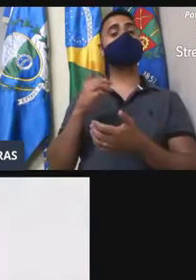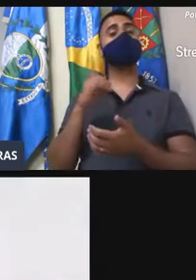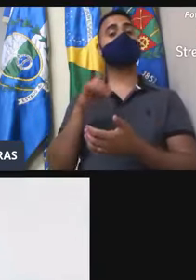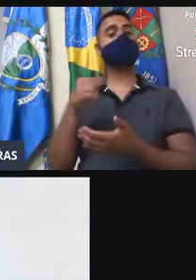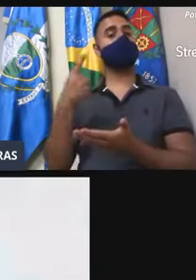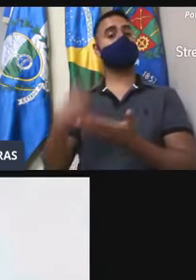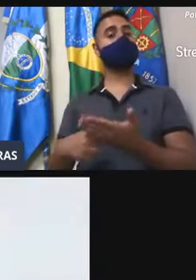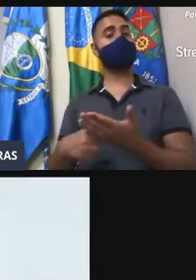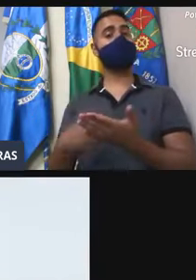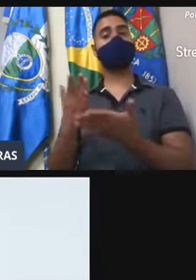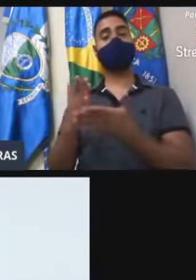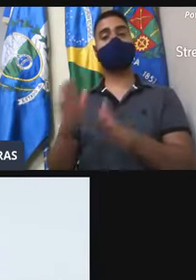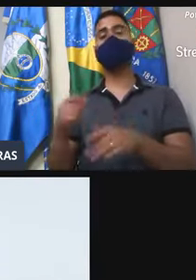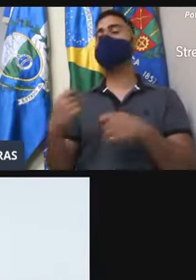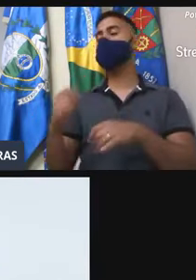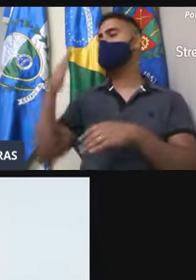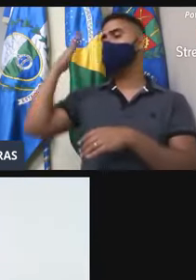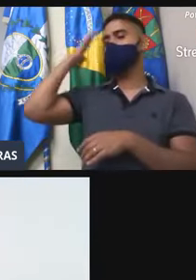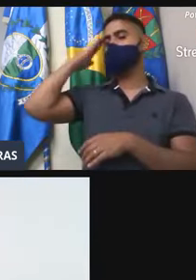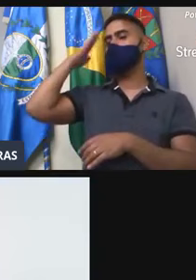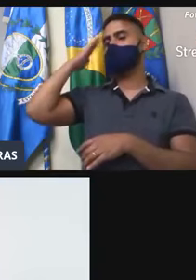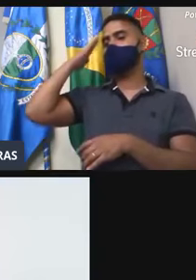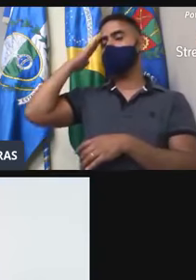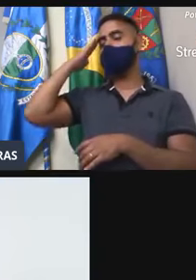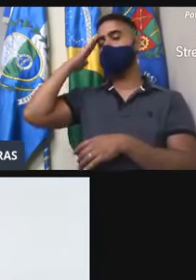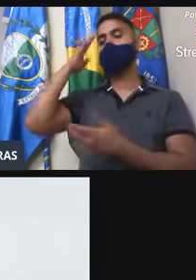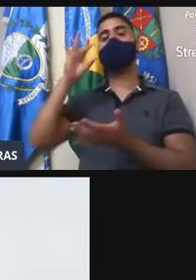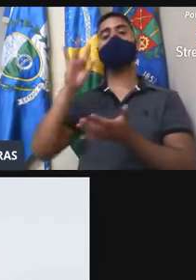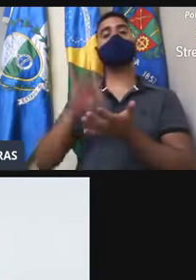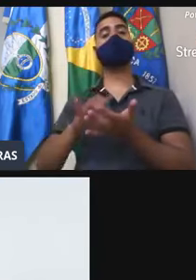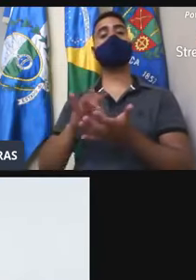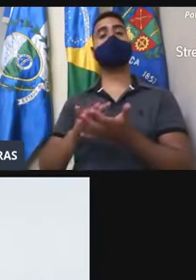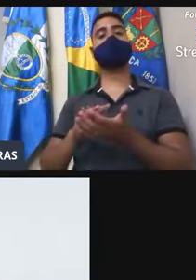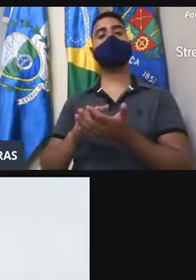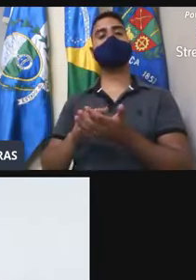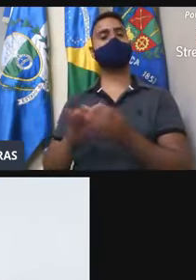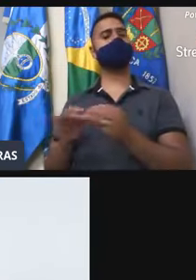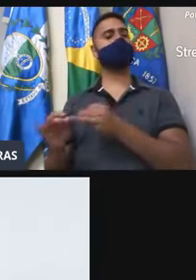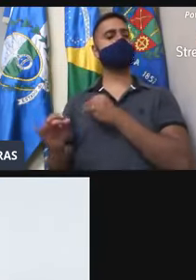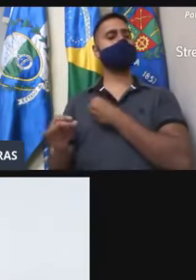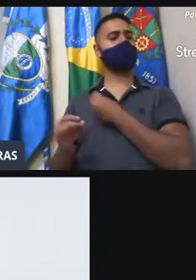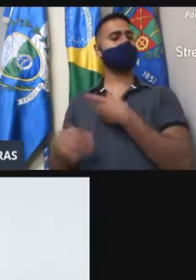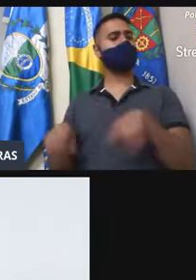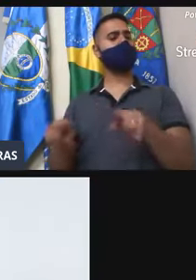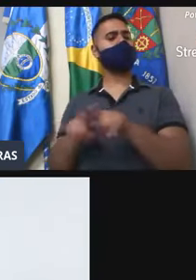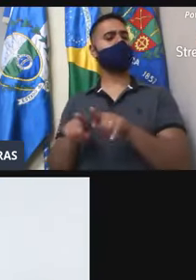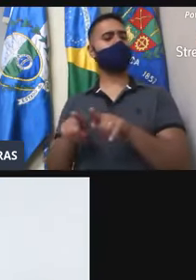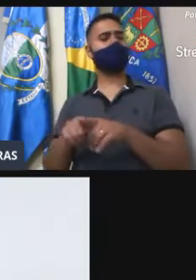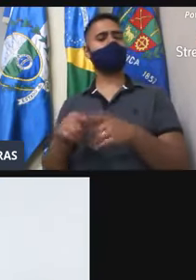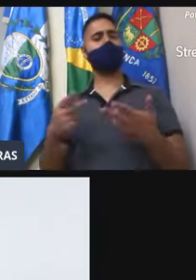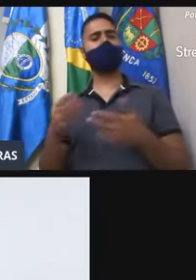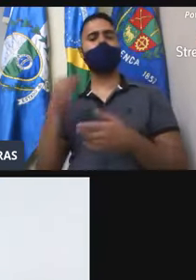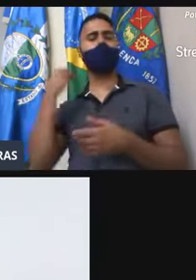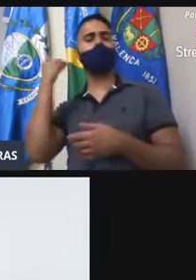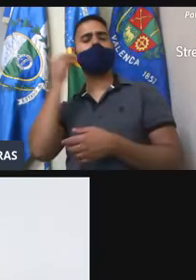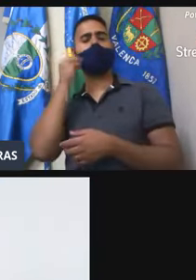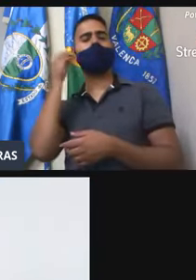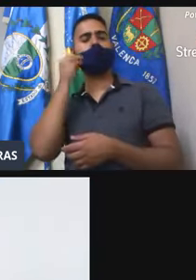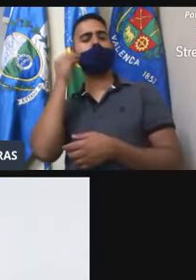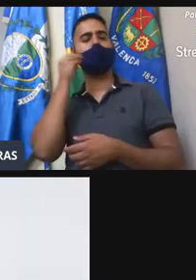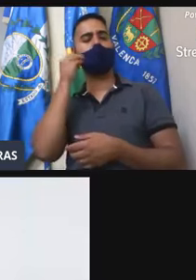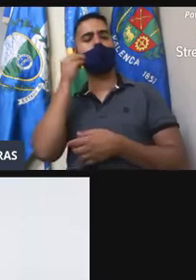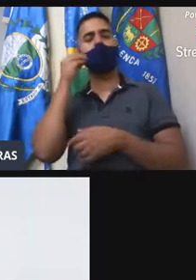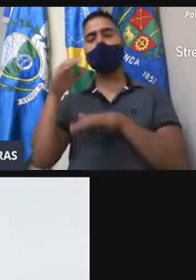e nós precisamos entender essa realidade e viver esse momento e buscar